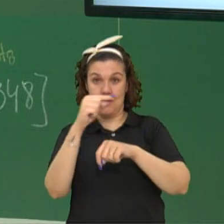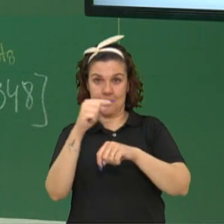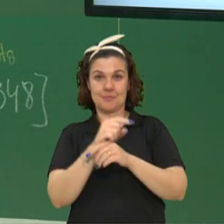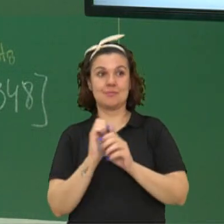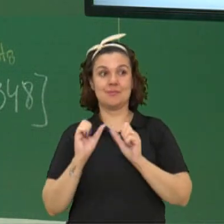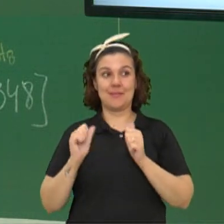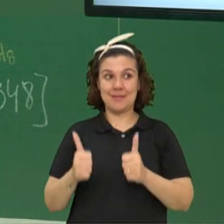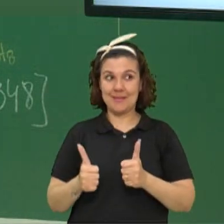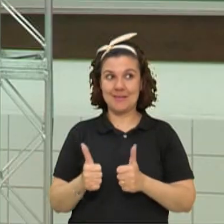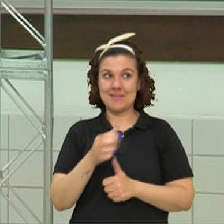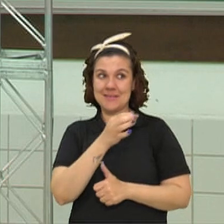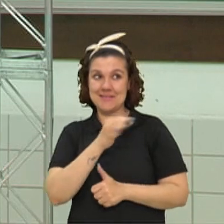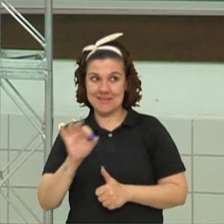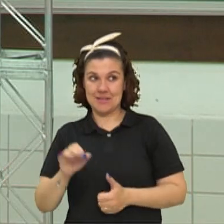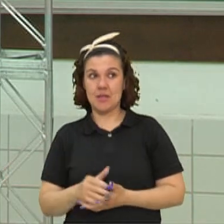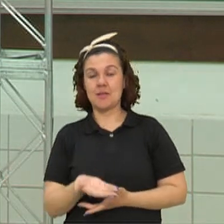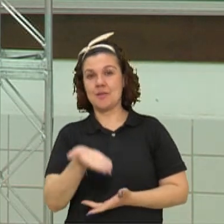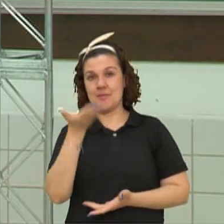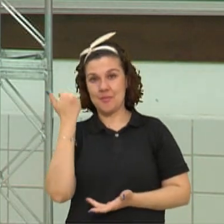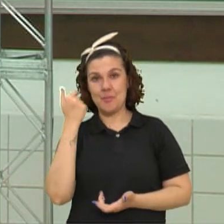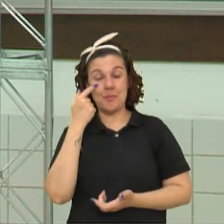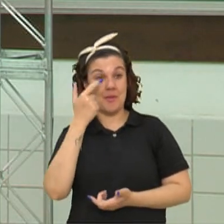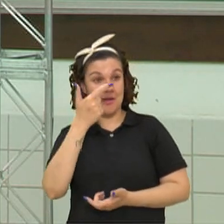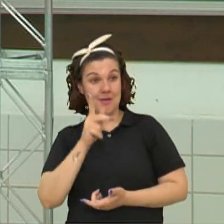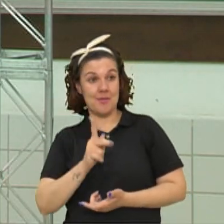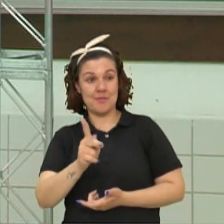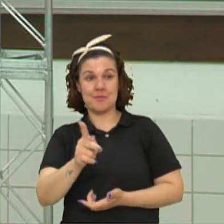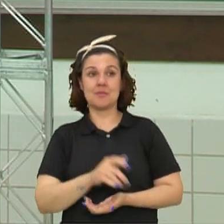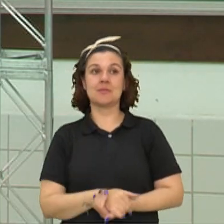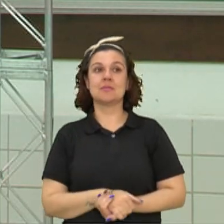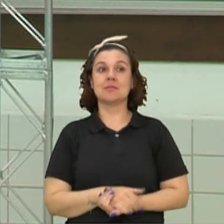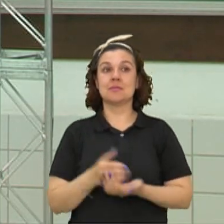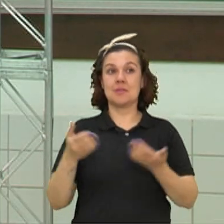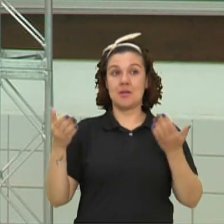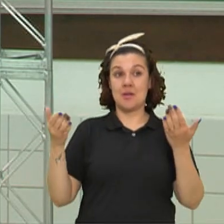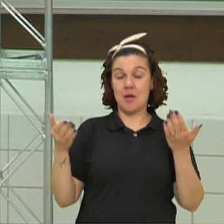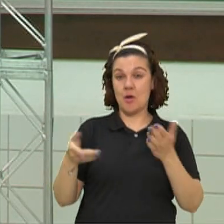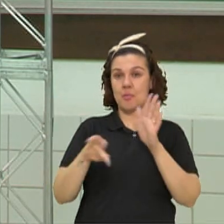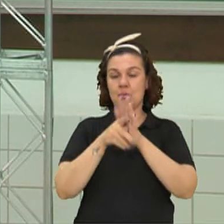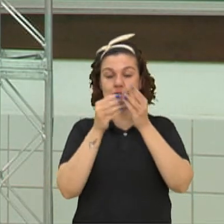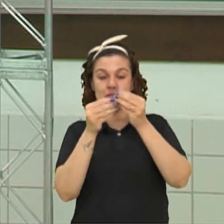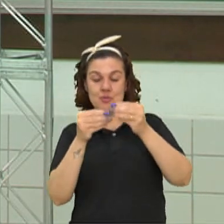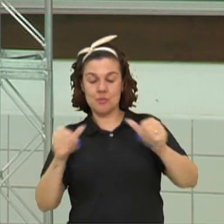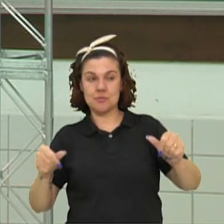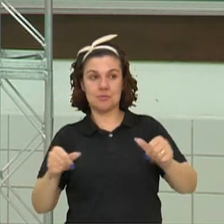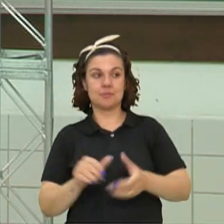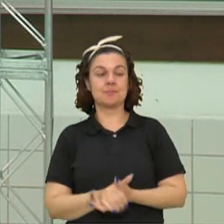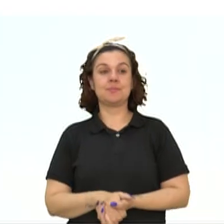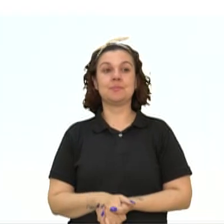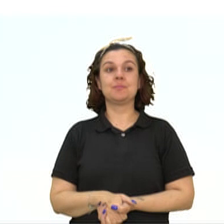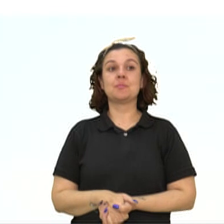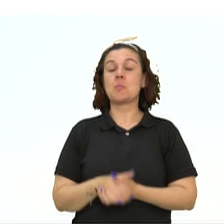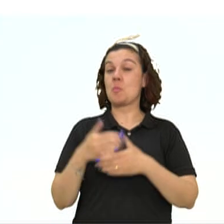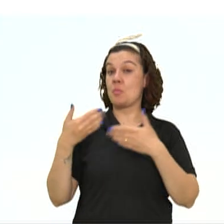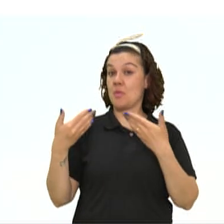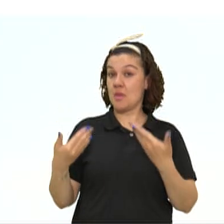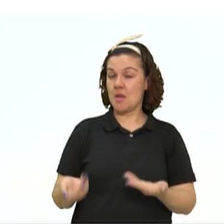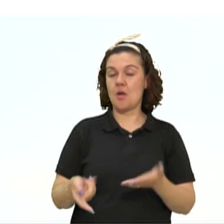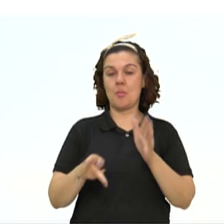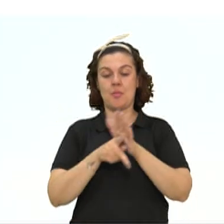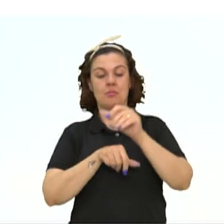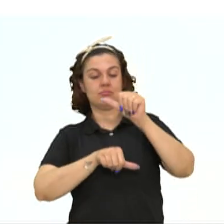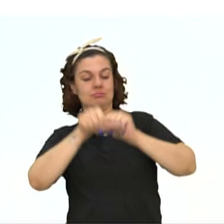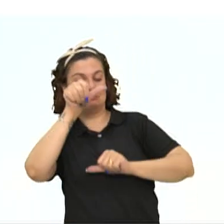negativo, correto? Vamos lá então para a continuação. Entalpia de dissolução é a variação